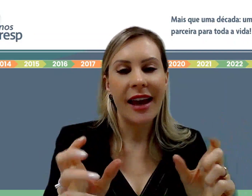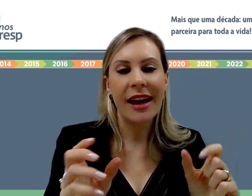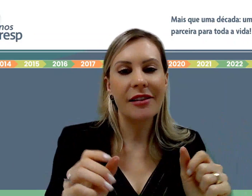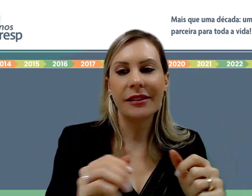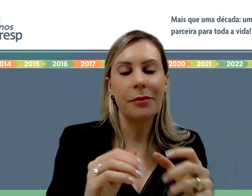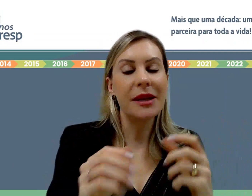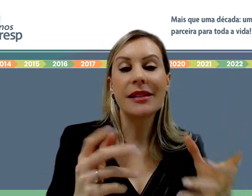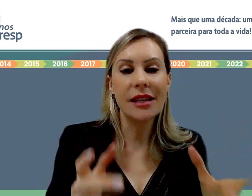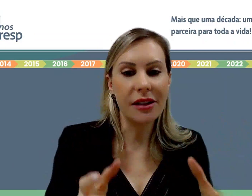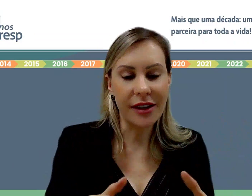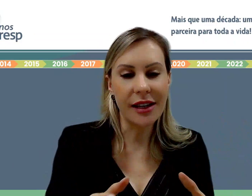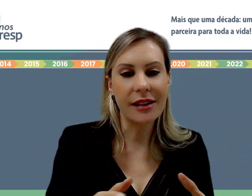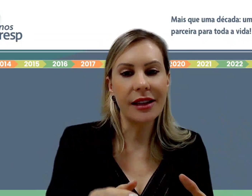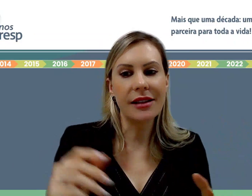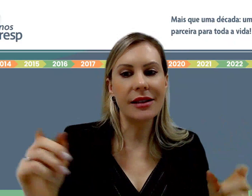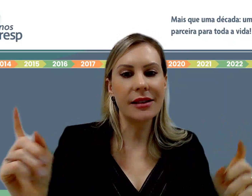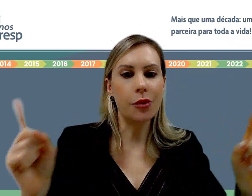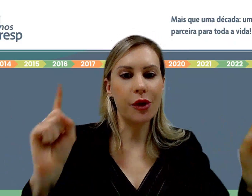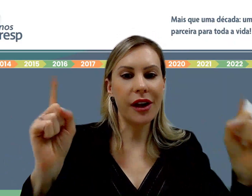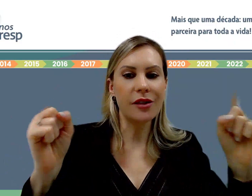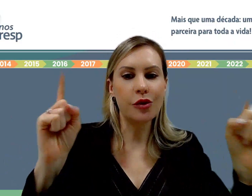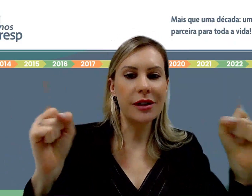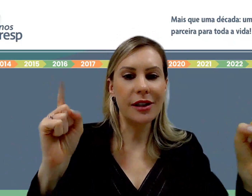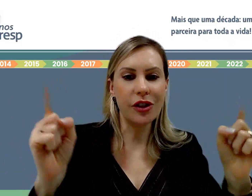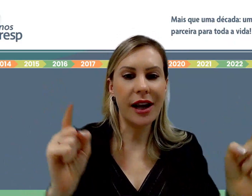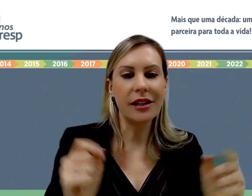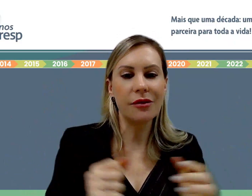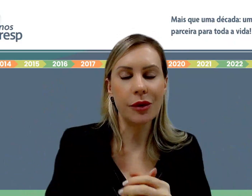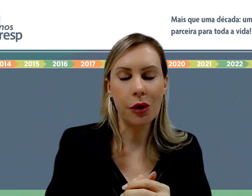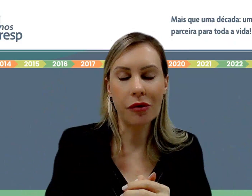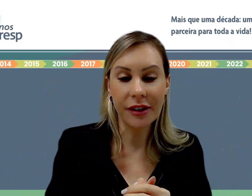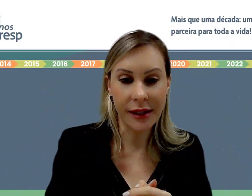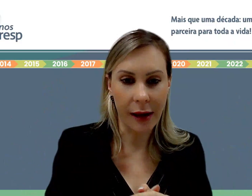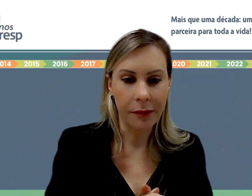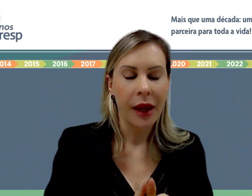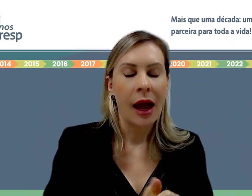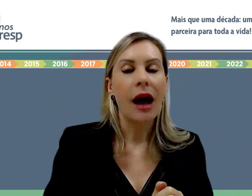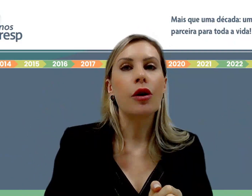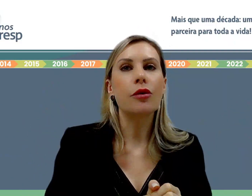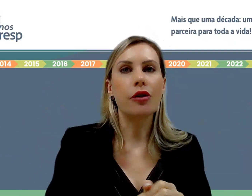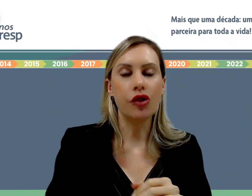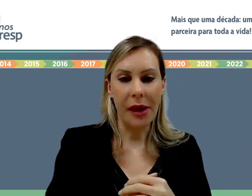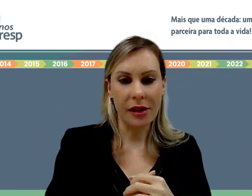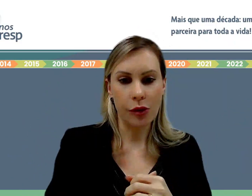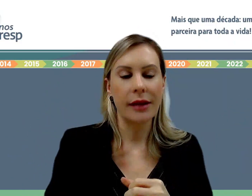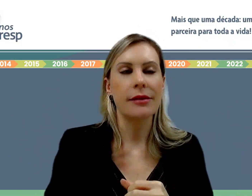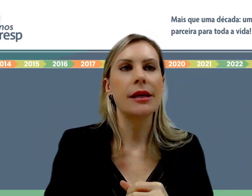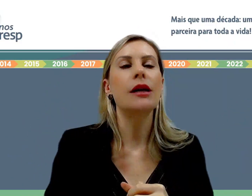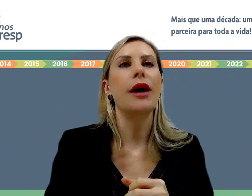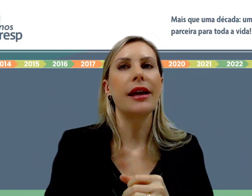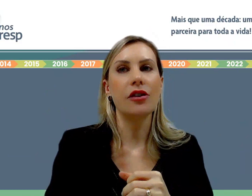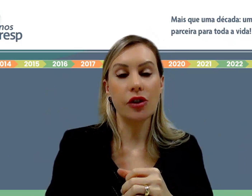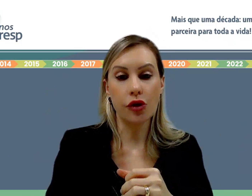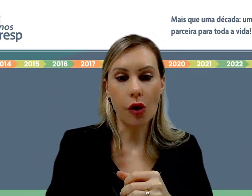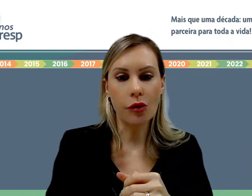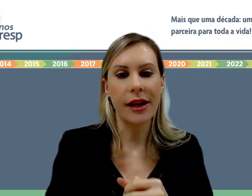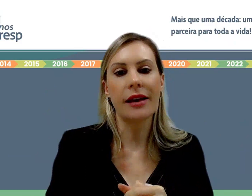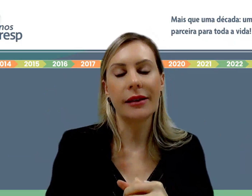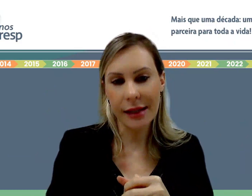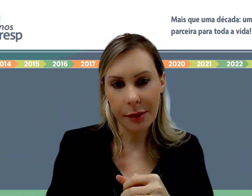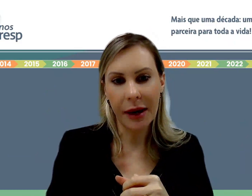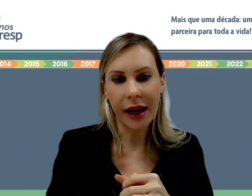nem precisa fazer essa transição, porque as duas entidades vão se conversar. Agora, o que eu chamei a sua atenção é que a